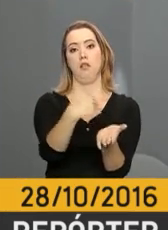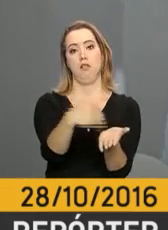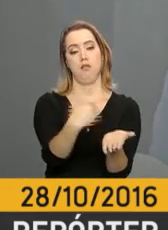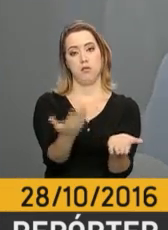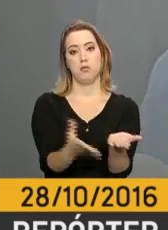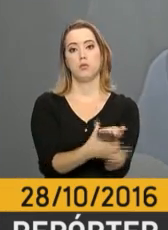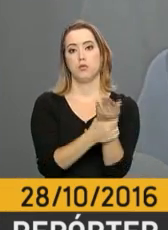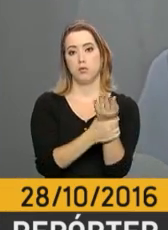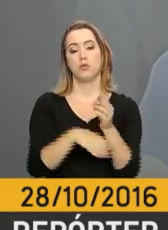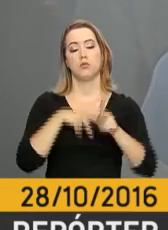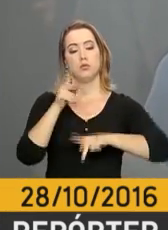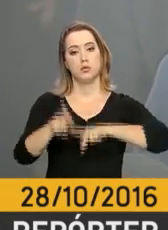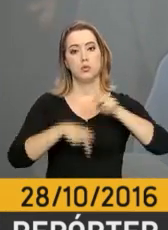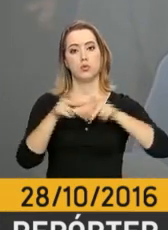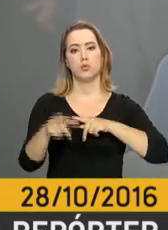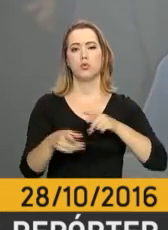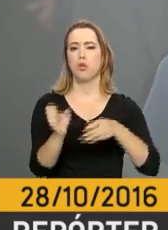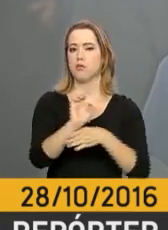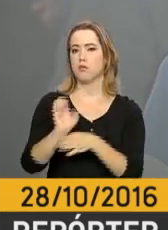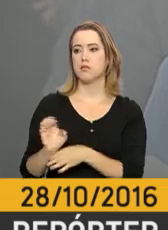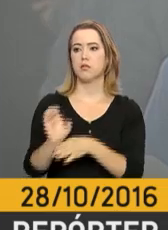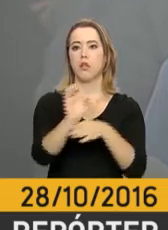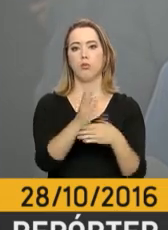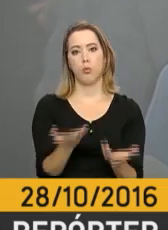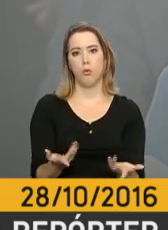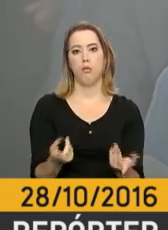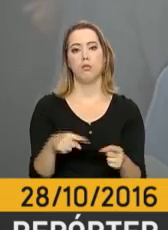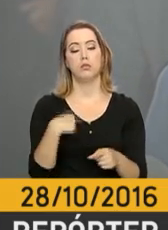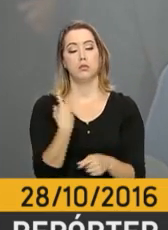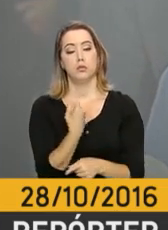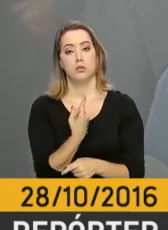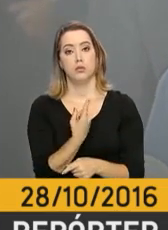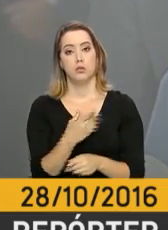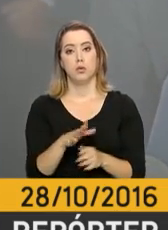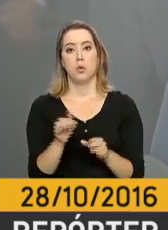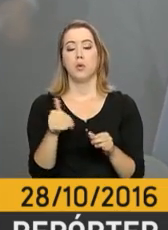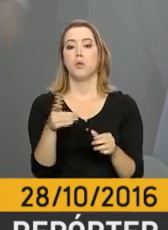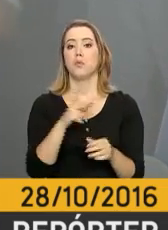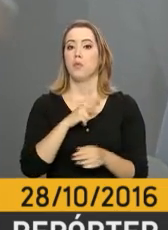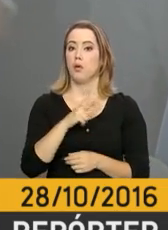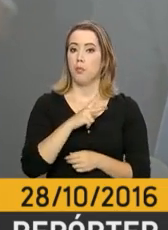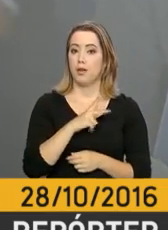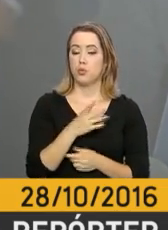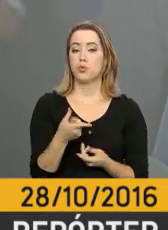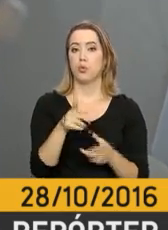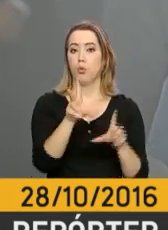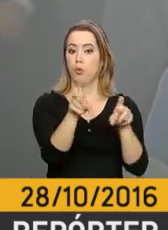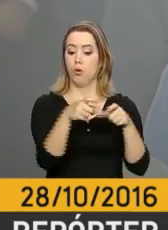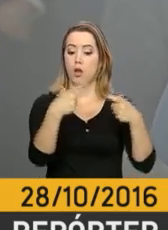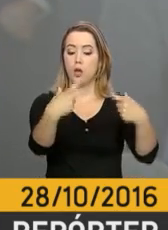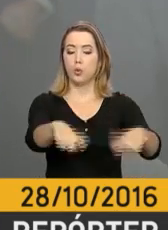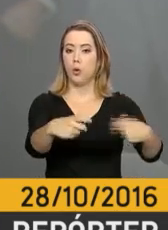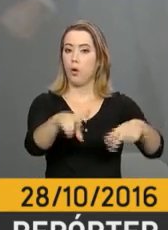pública para tratar desse tema, particularmente do sistema penitenciário. Aliás,